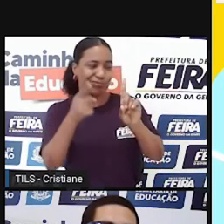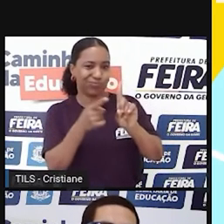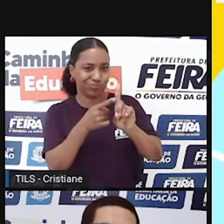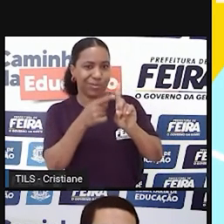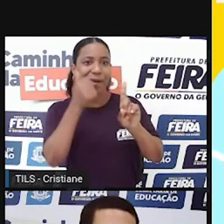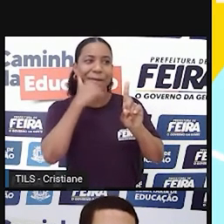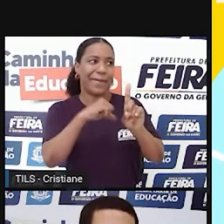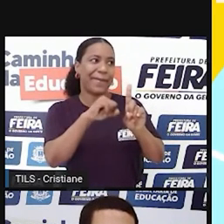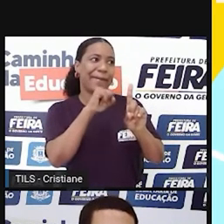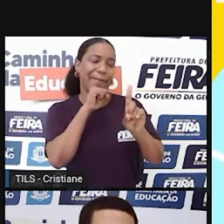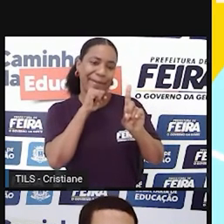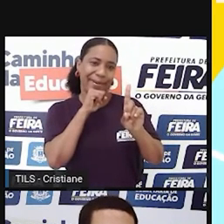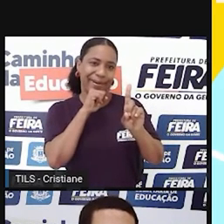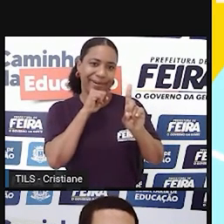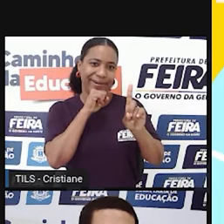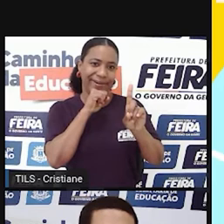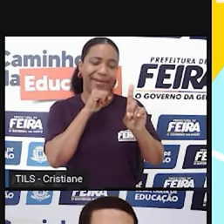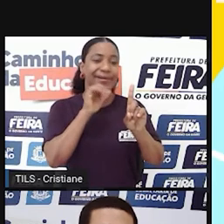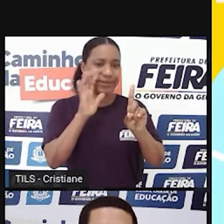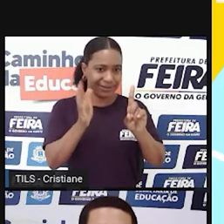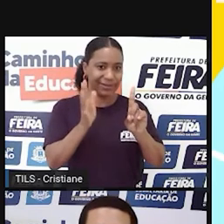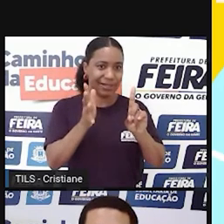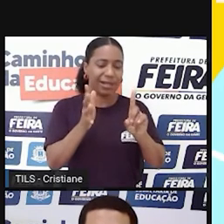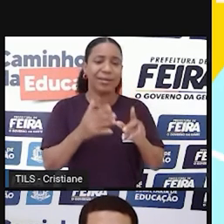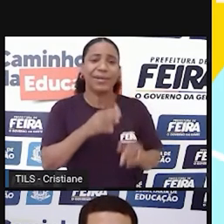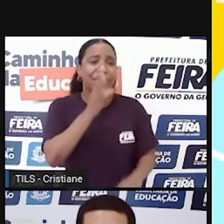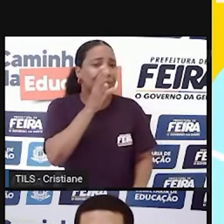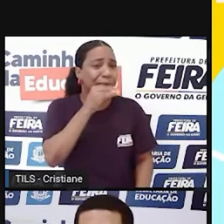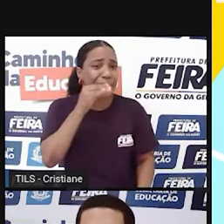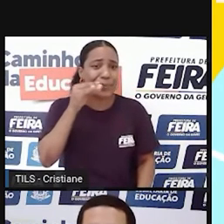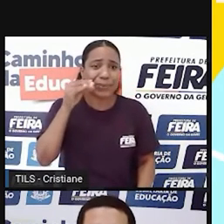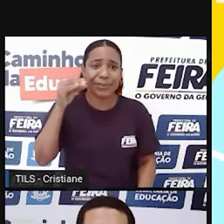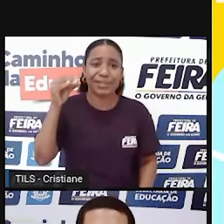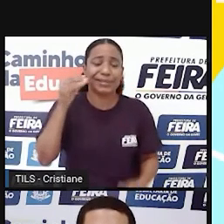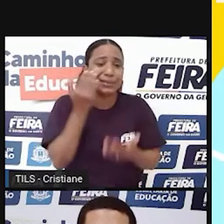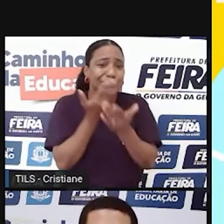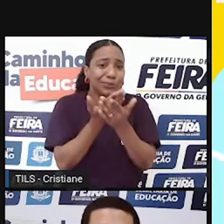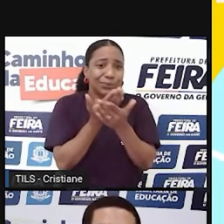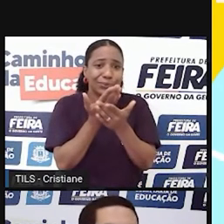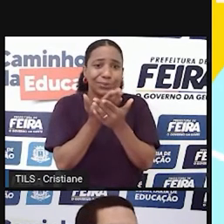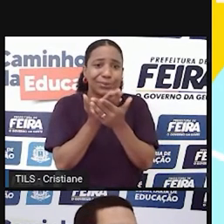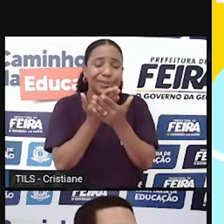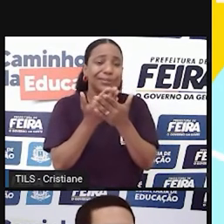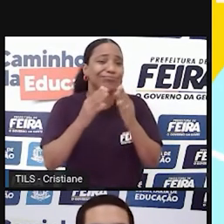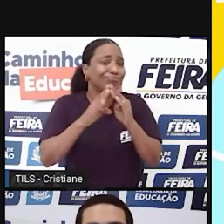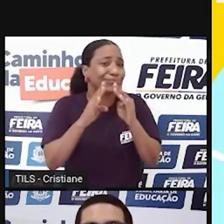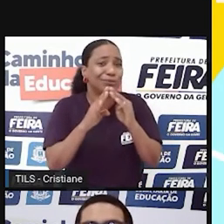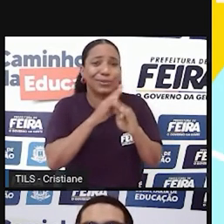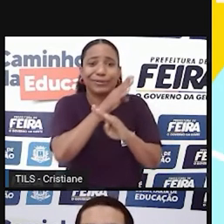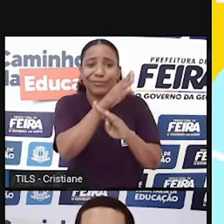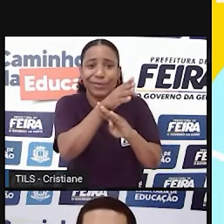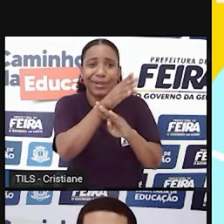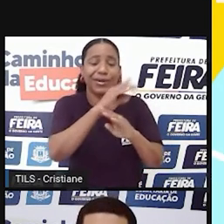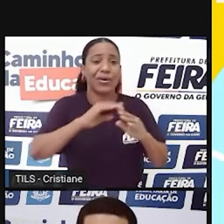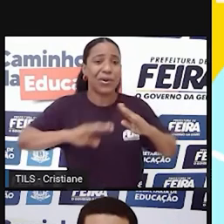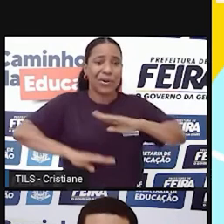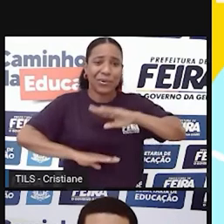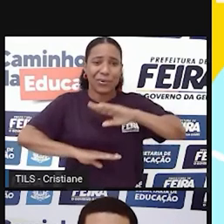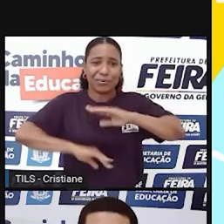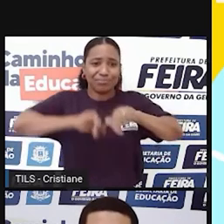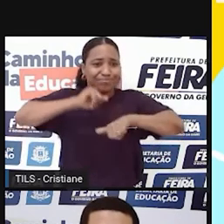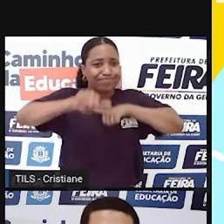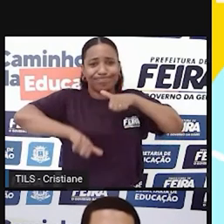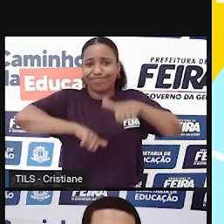e uma adolescente? Né? Uma adolescente ela nem terminou os estudos ainda, o corpo dela nem terminou de se modificar